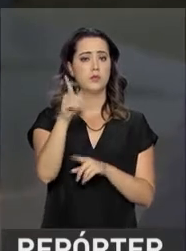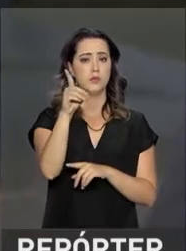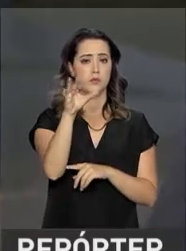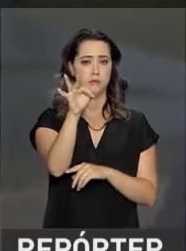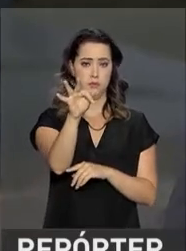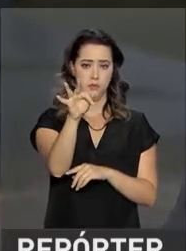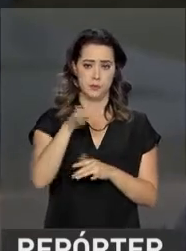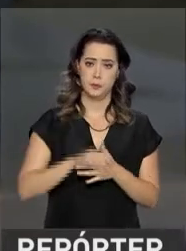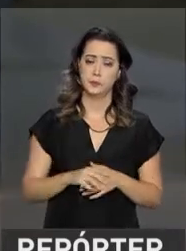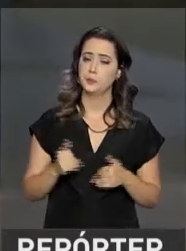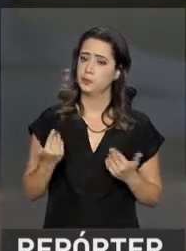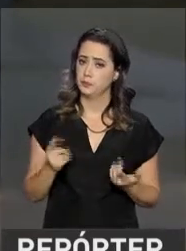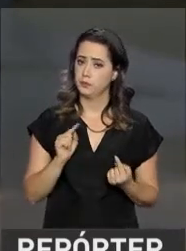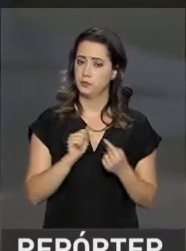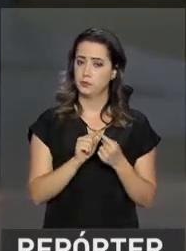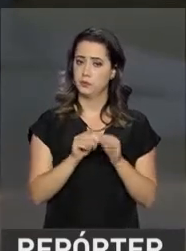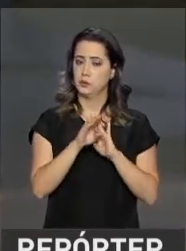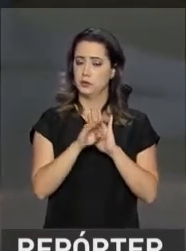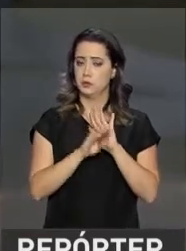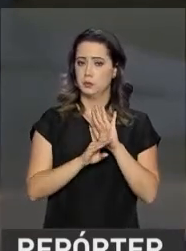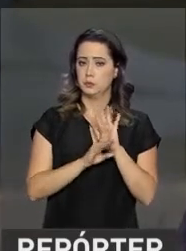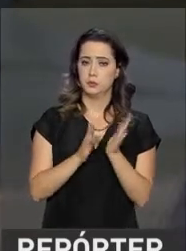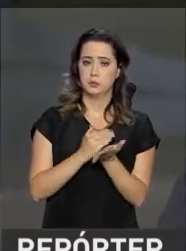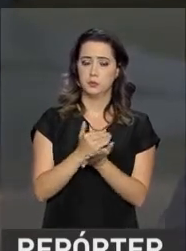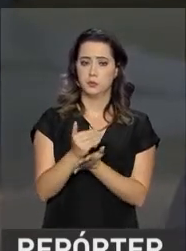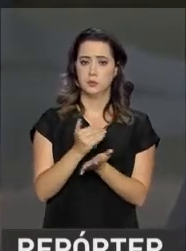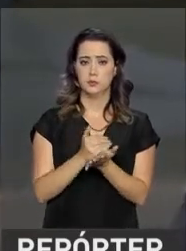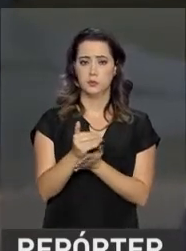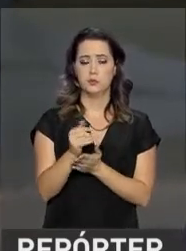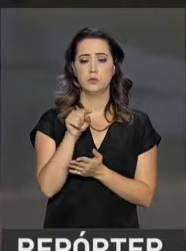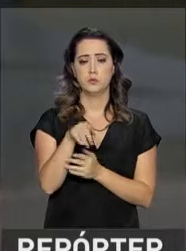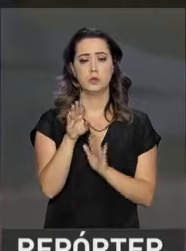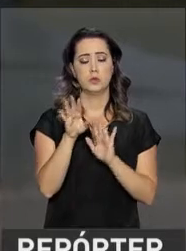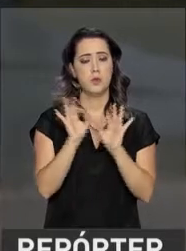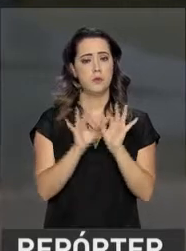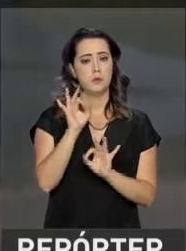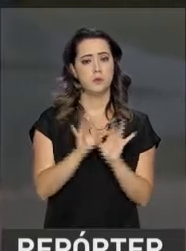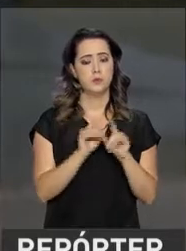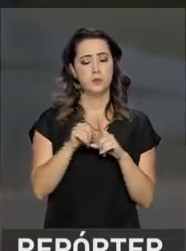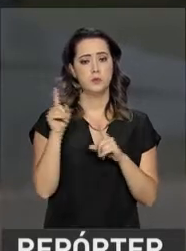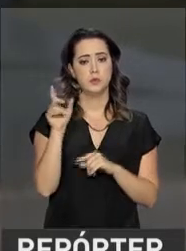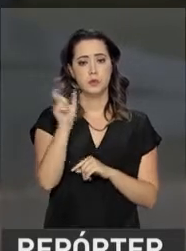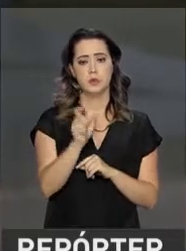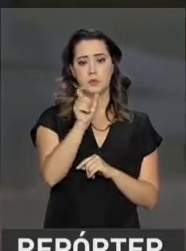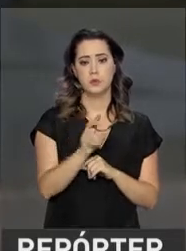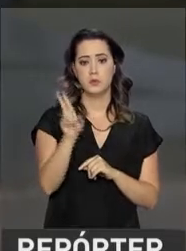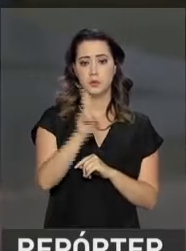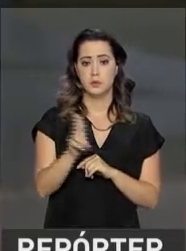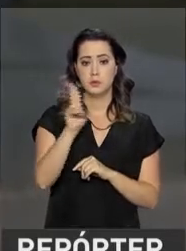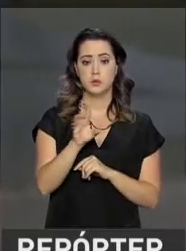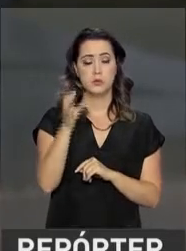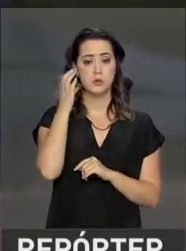é no distrito federal de acordo com o cronograma de implantação aí é desse projeto mais os usuários desses